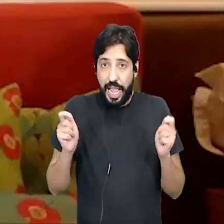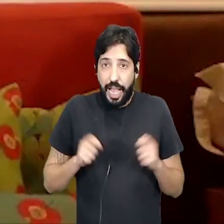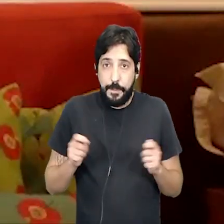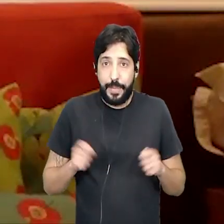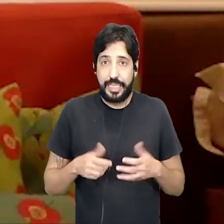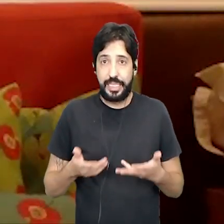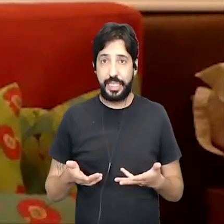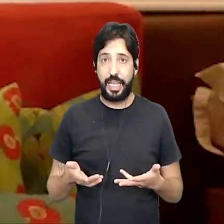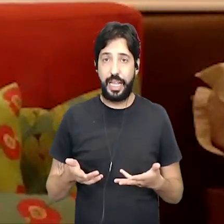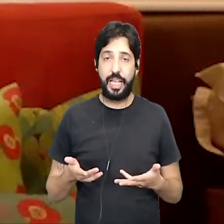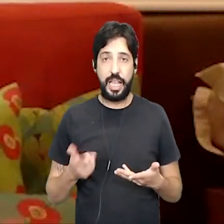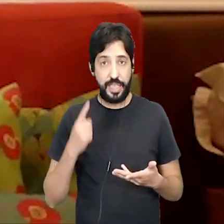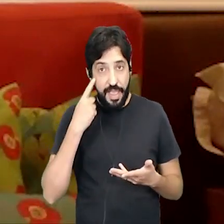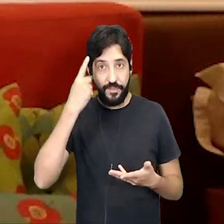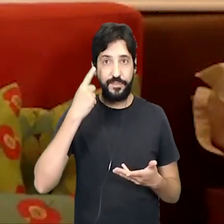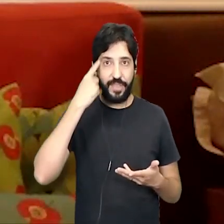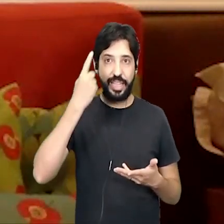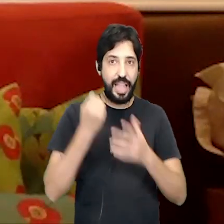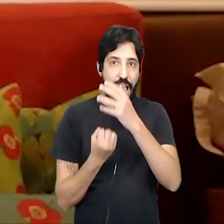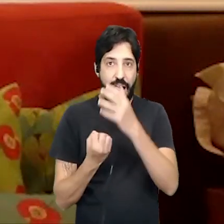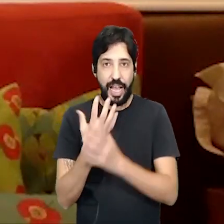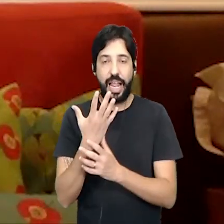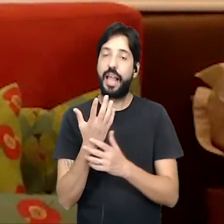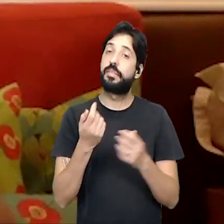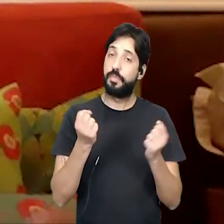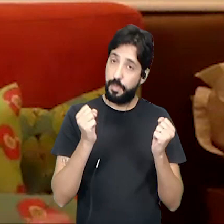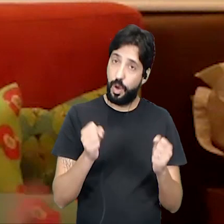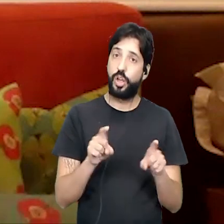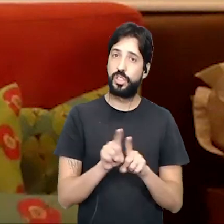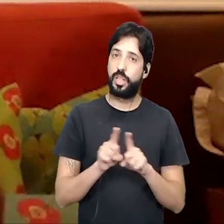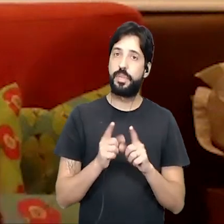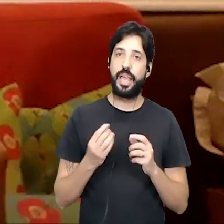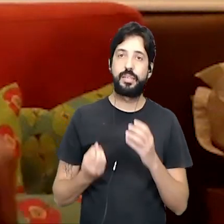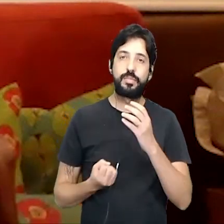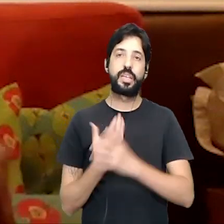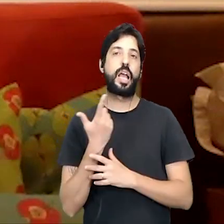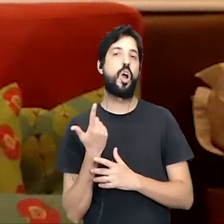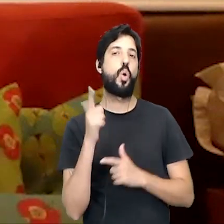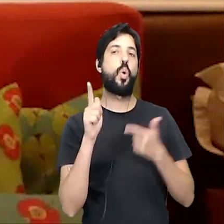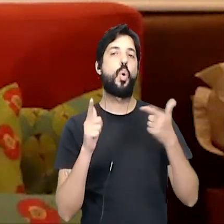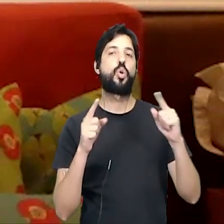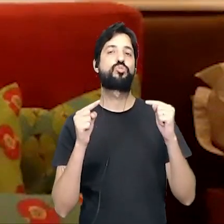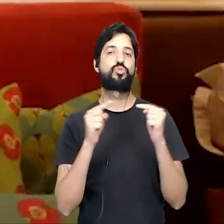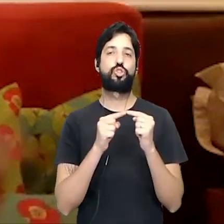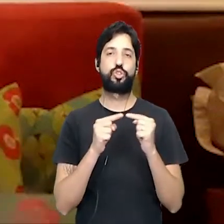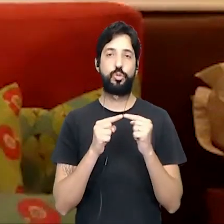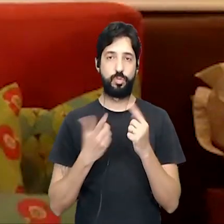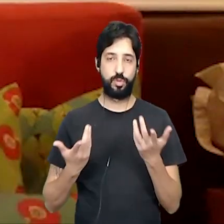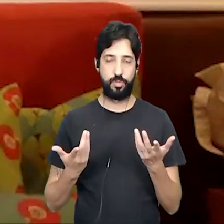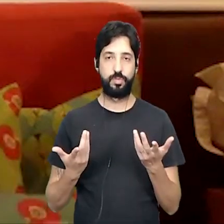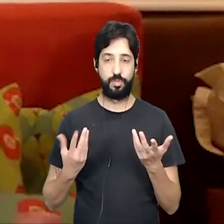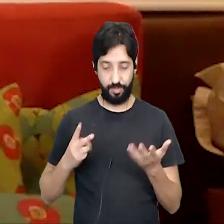E se a gente tem essa capacidade de inventar, né, de criar, a gente pode criar também